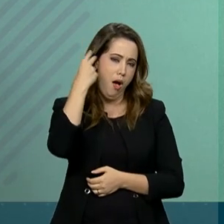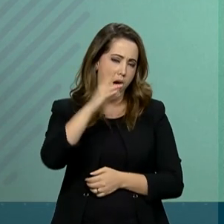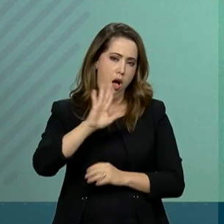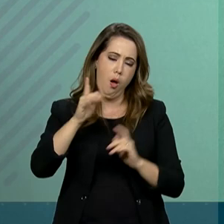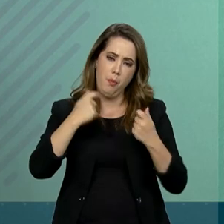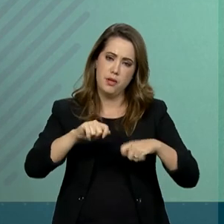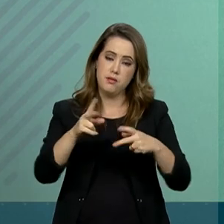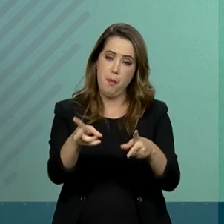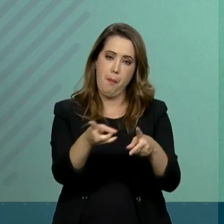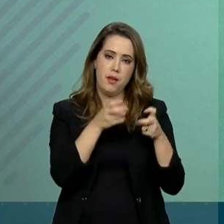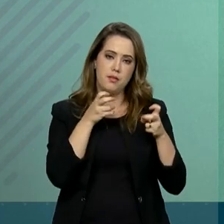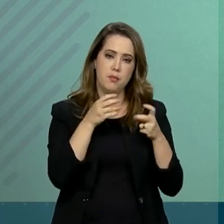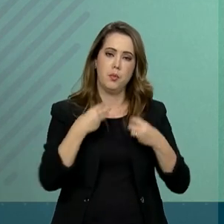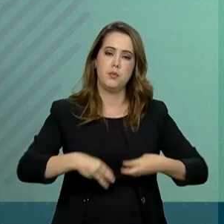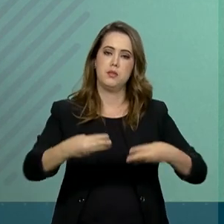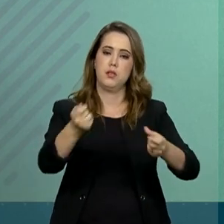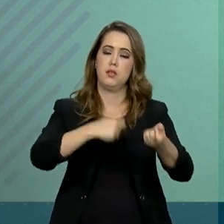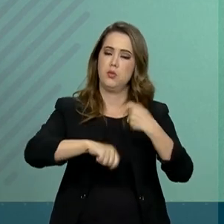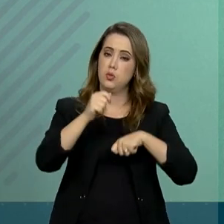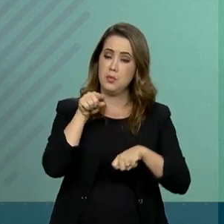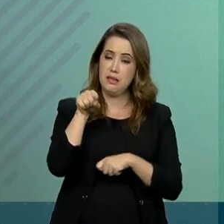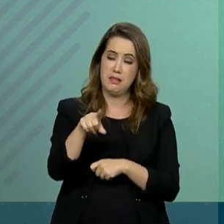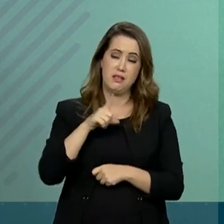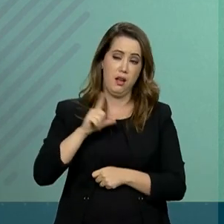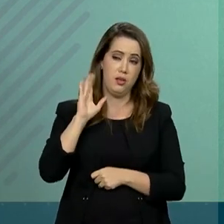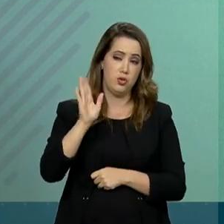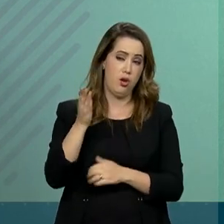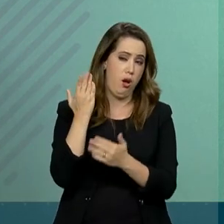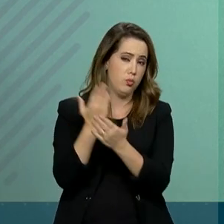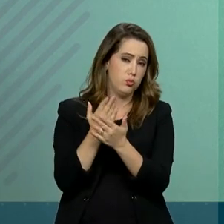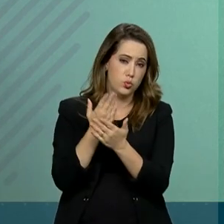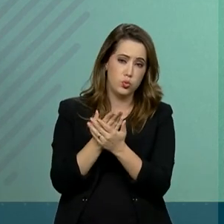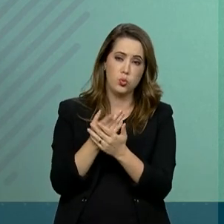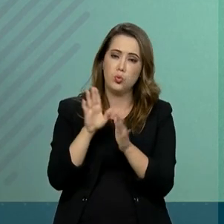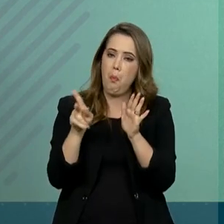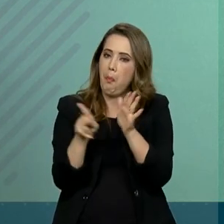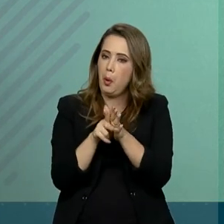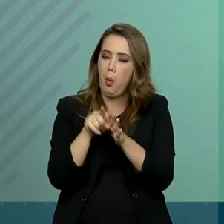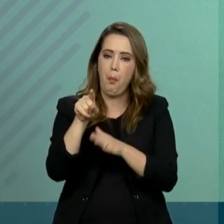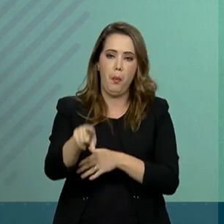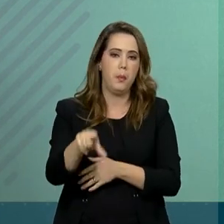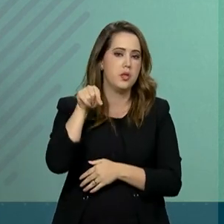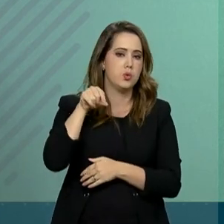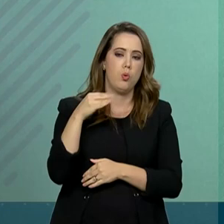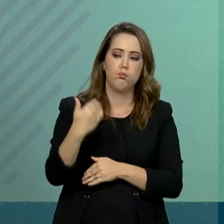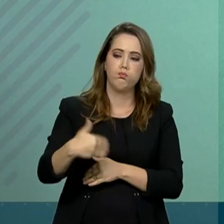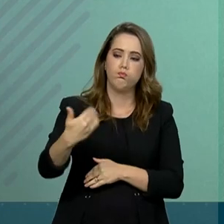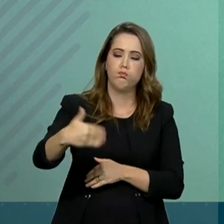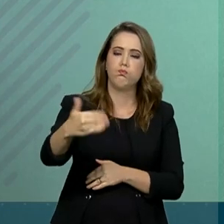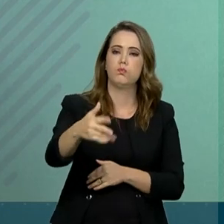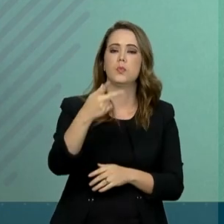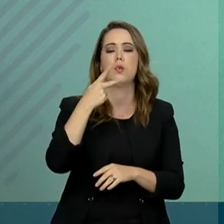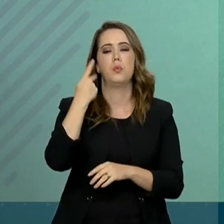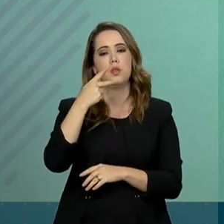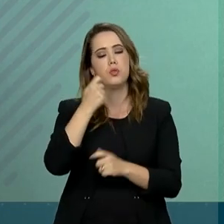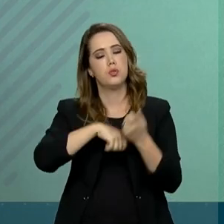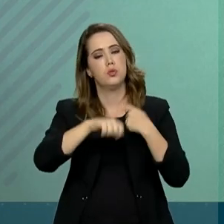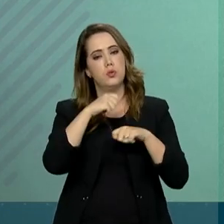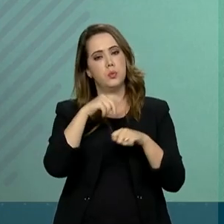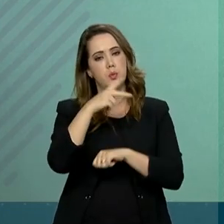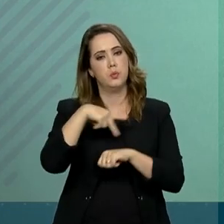percebido pelo ministério da economia e eles têm as suas posições dos seus estudos para dar continuidade à política econômica do